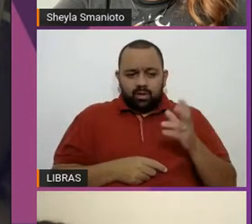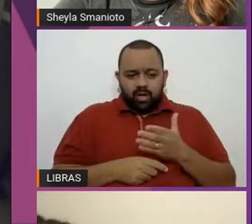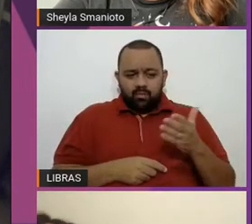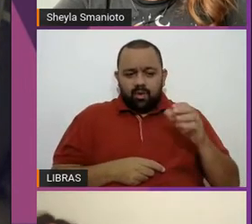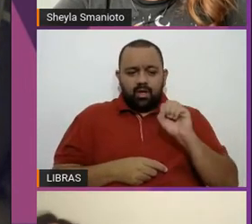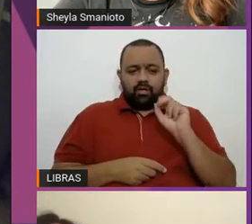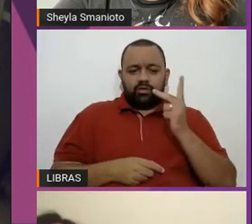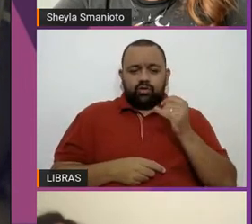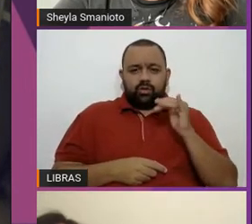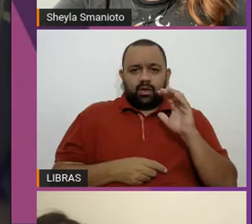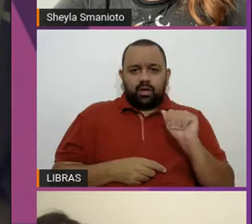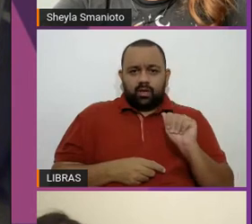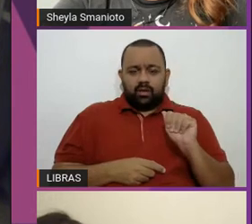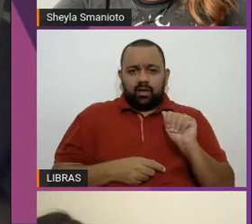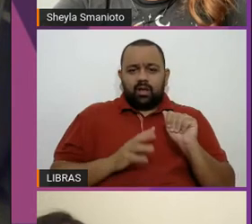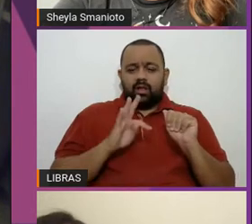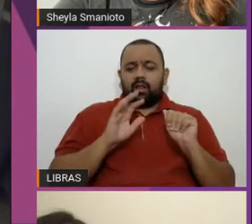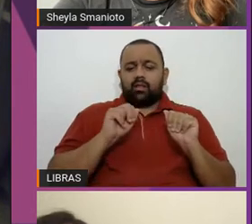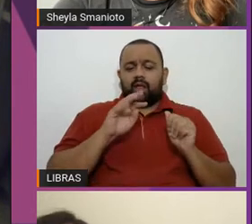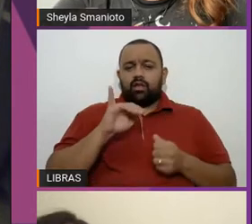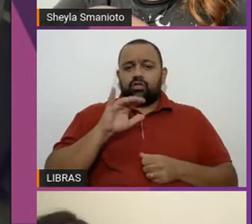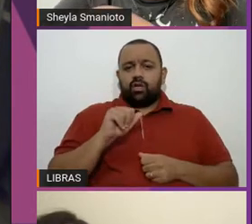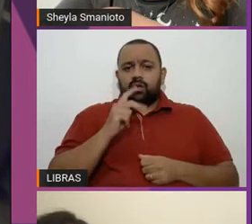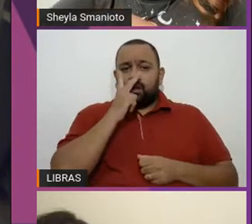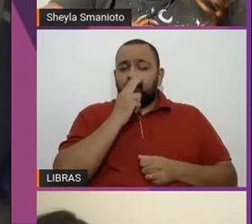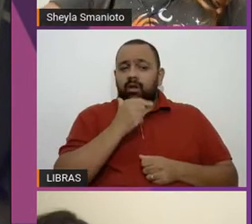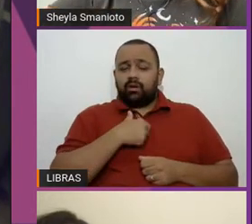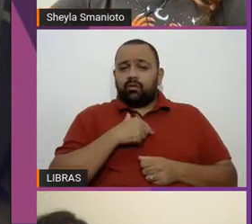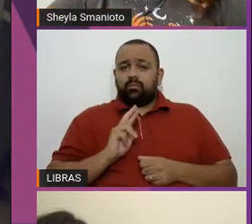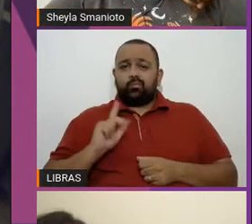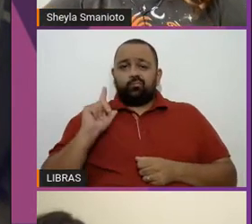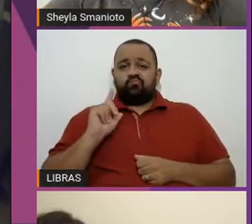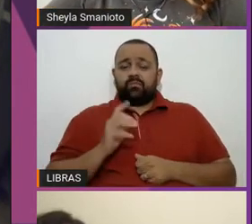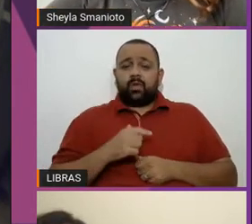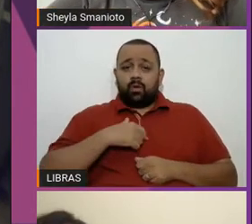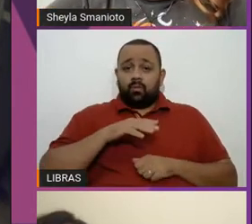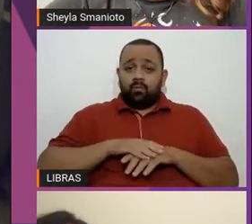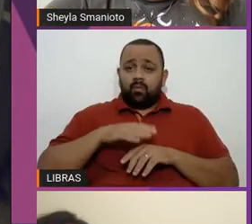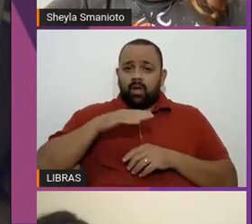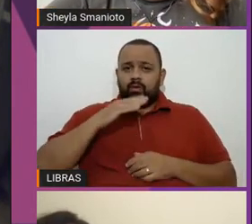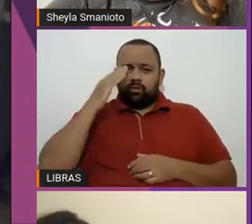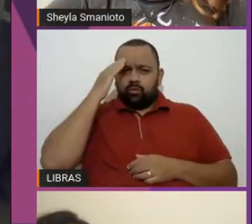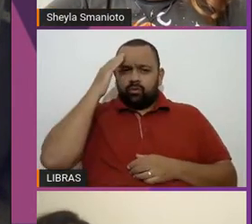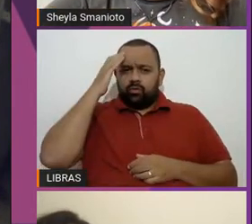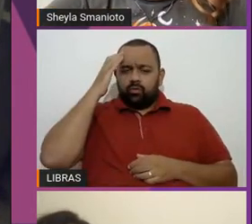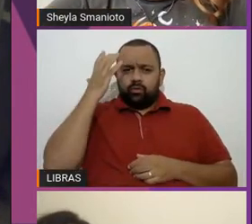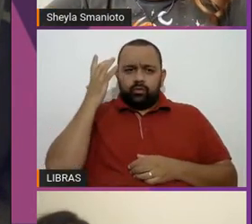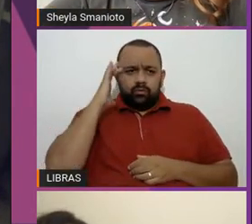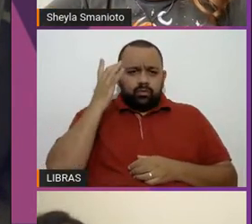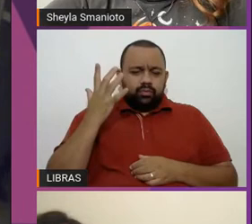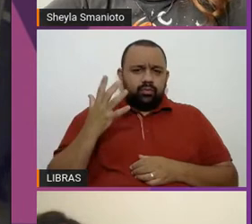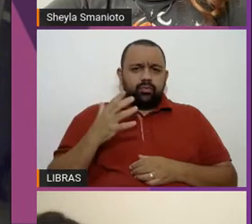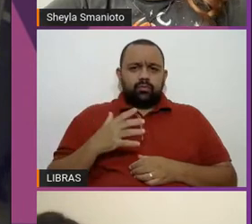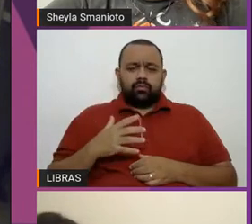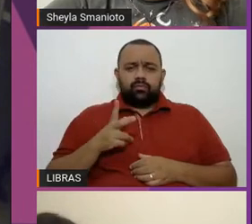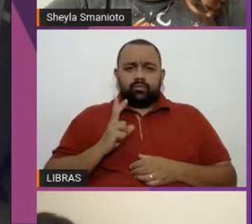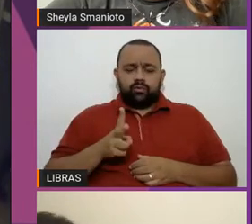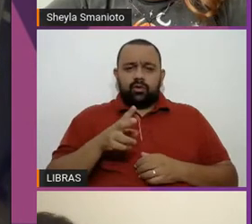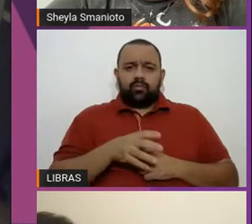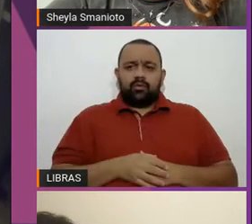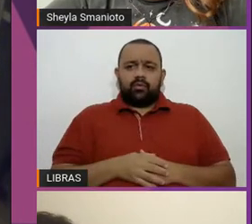como a Sheila e a tá tirando Me parecendo assim eu sou mais racional se eu sempre eu